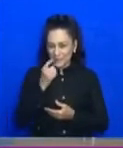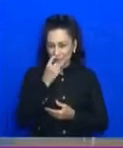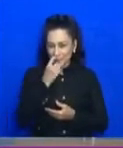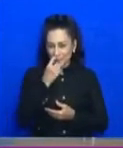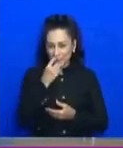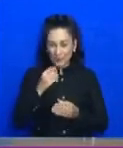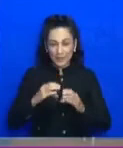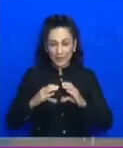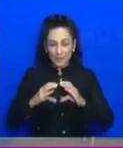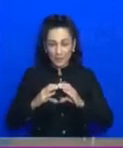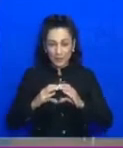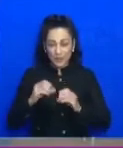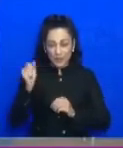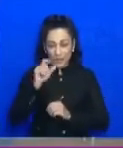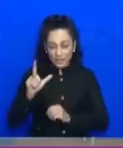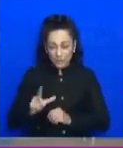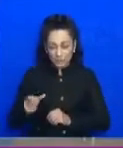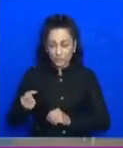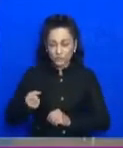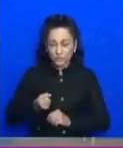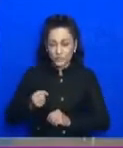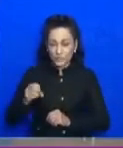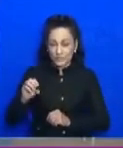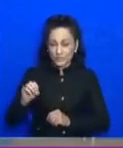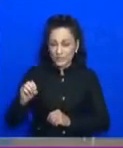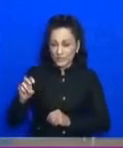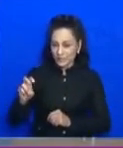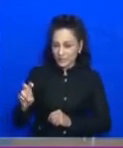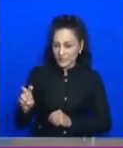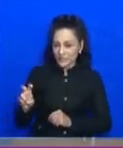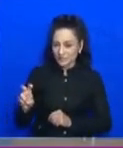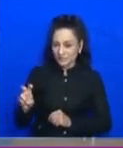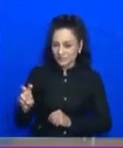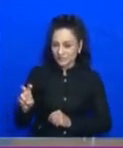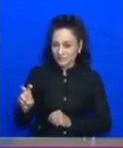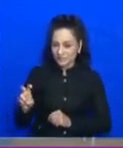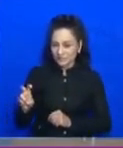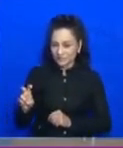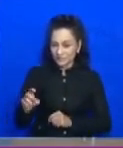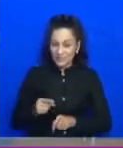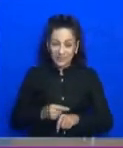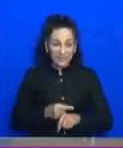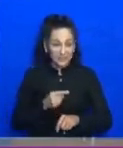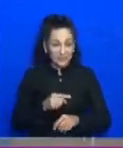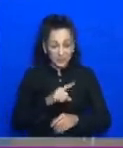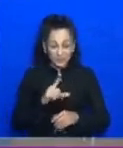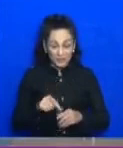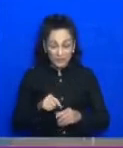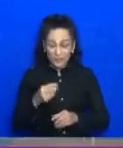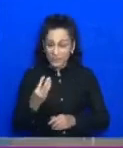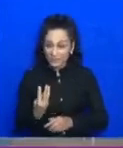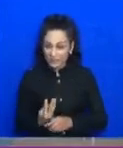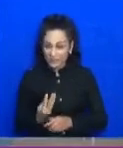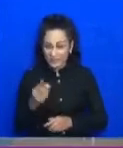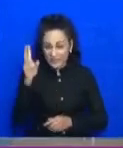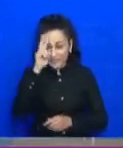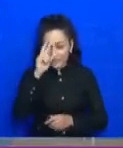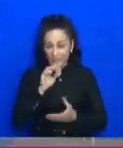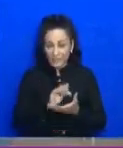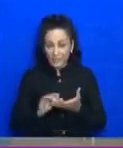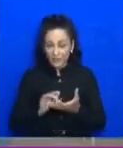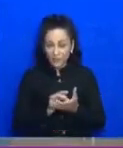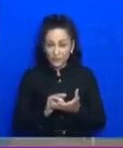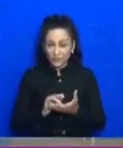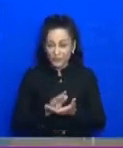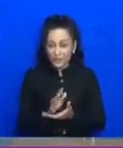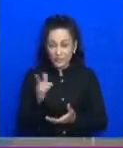Bola azul, 05. Azul, 05. Agora faltam 3 números. Lembrando que na Loto